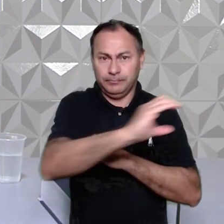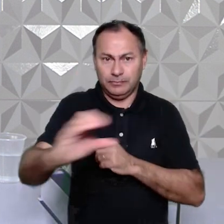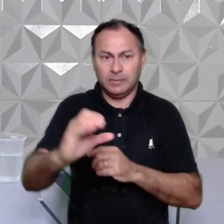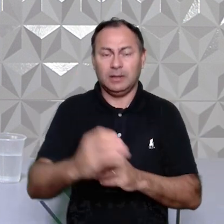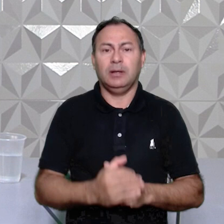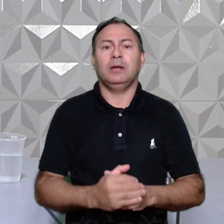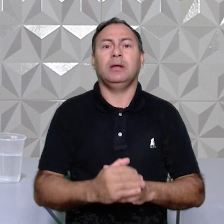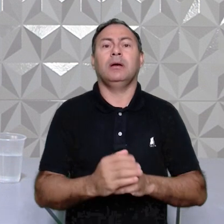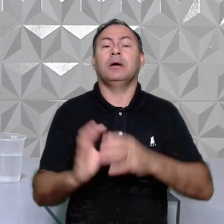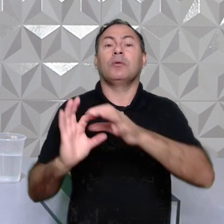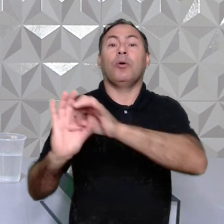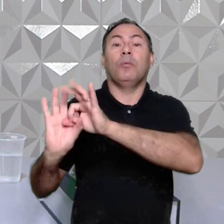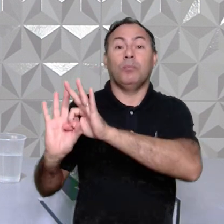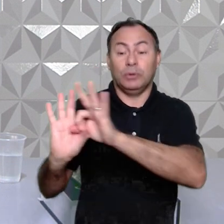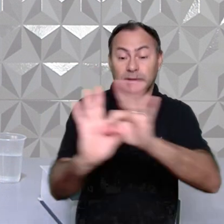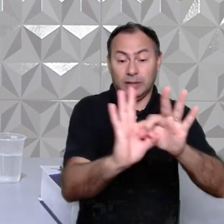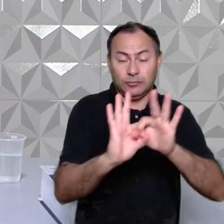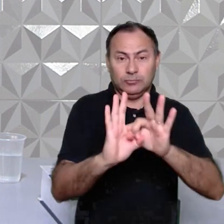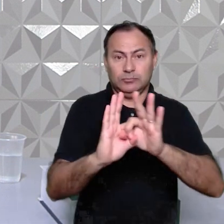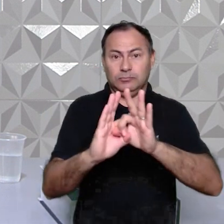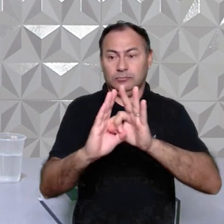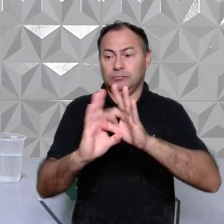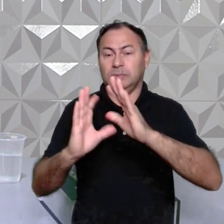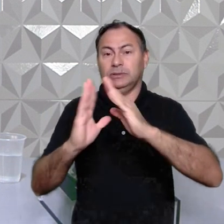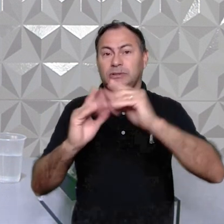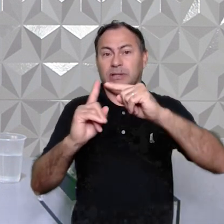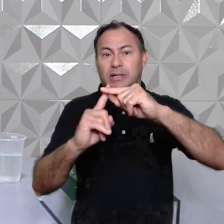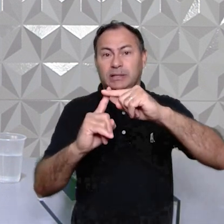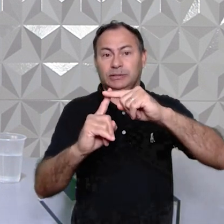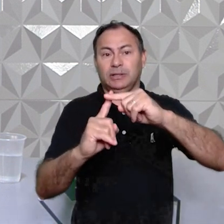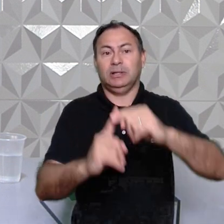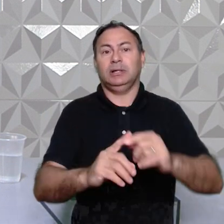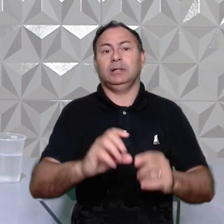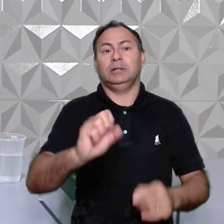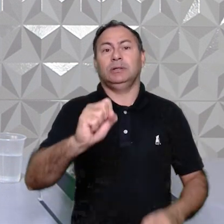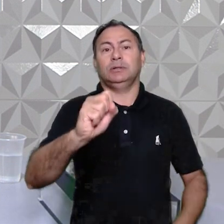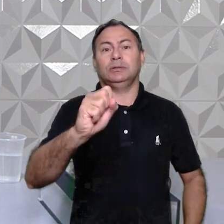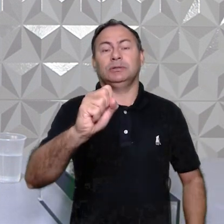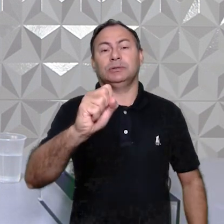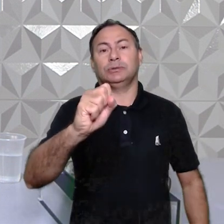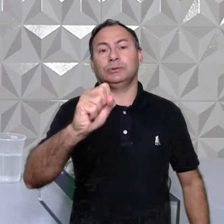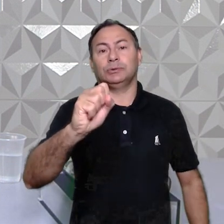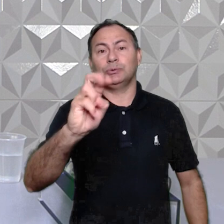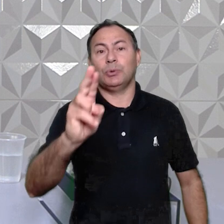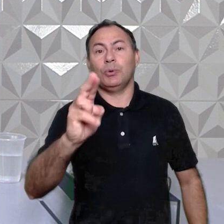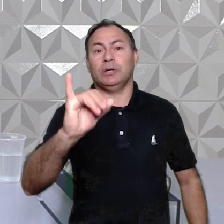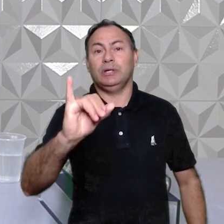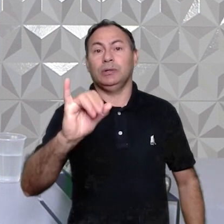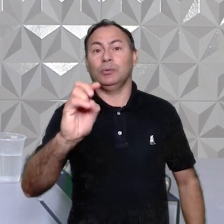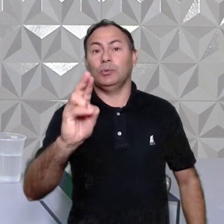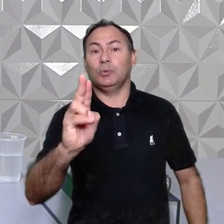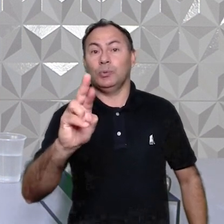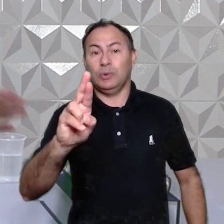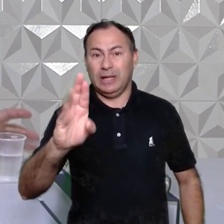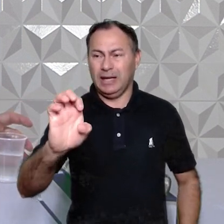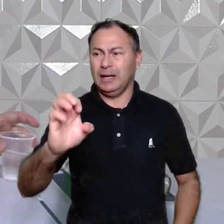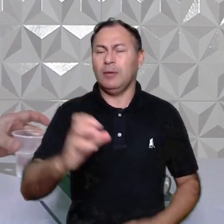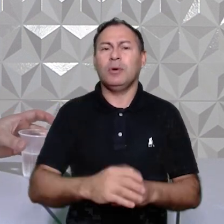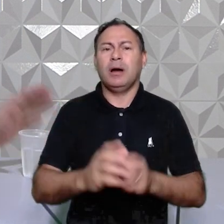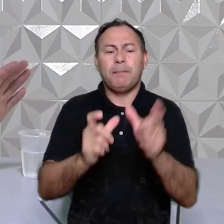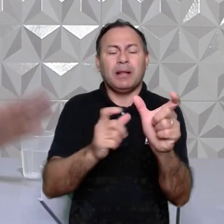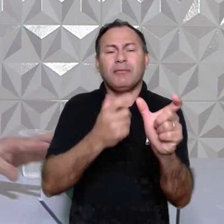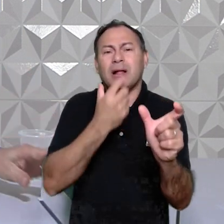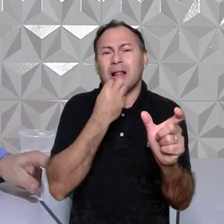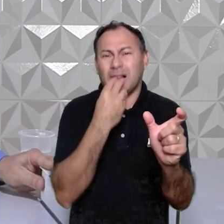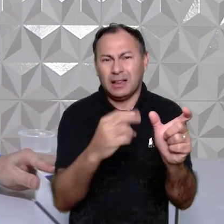uma comunhão de igrejas sui iuris. Sui iuris é um termo latino